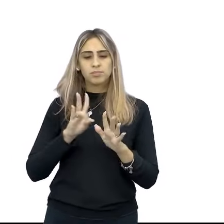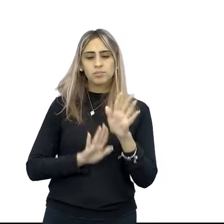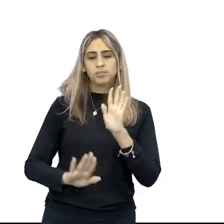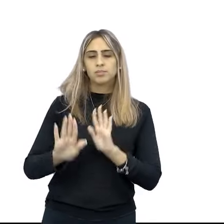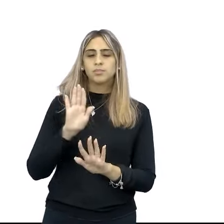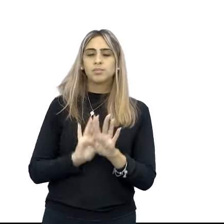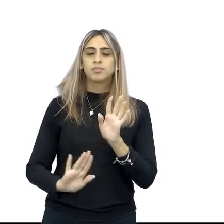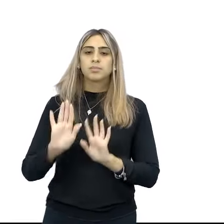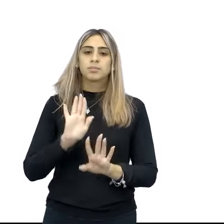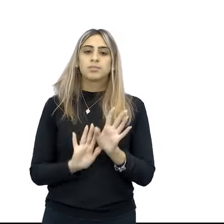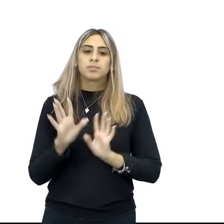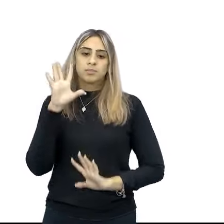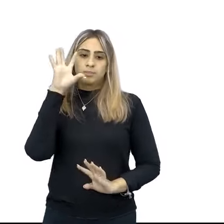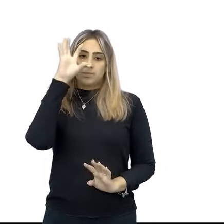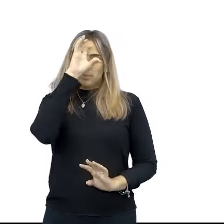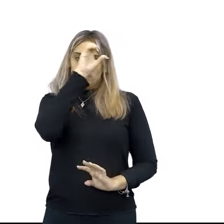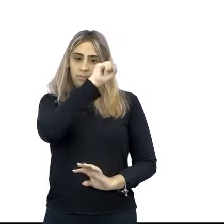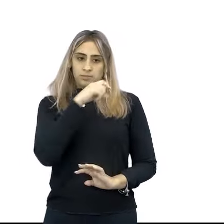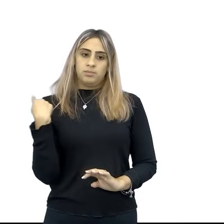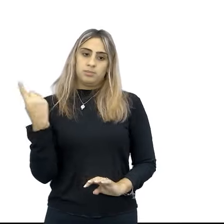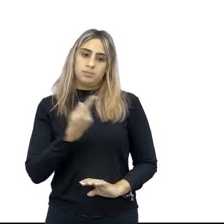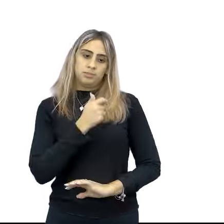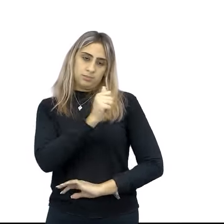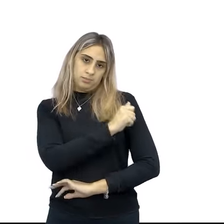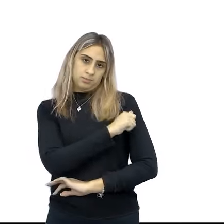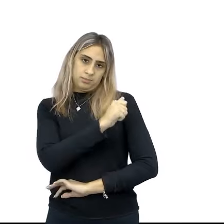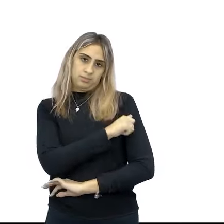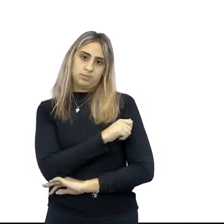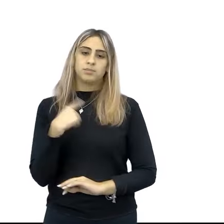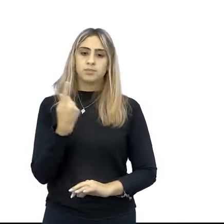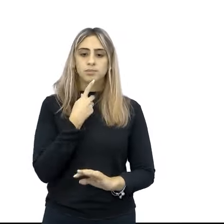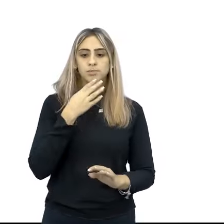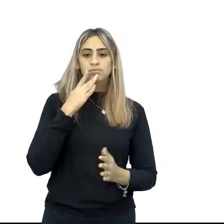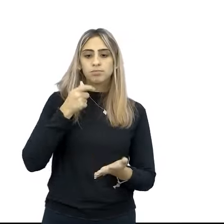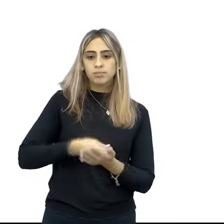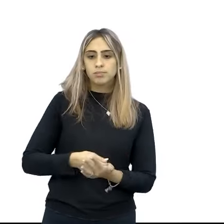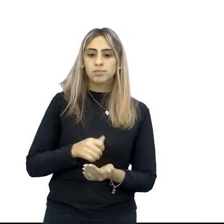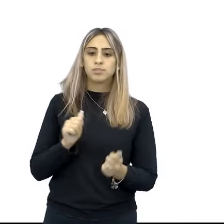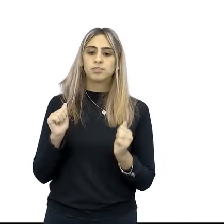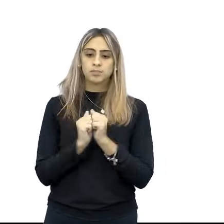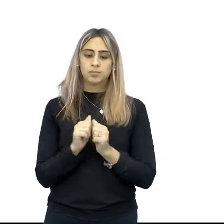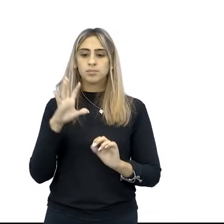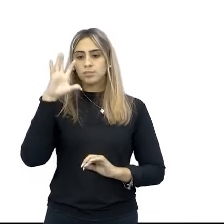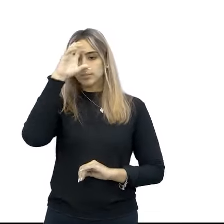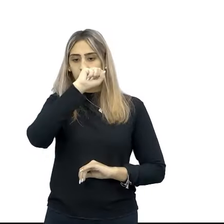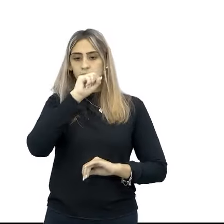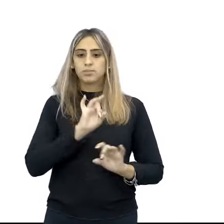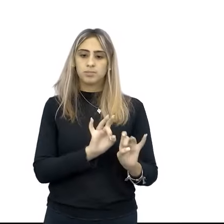cuidando da aprendizagem dos nossos estudantes, o nosso compromisso com